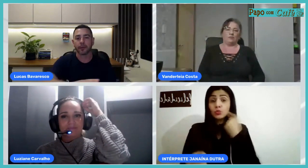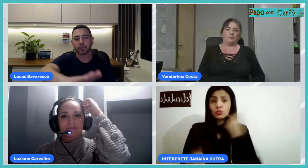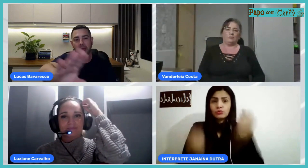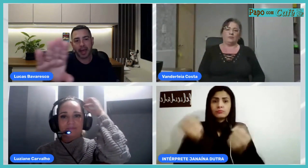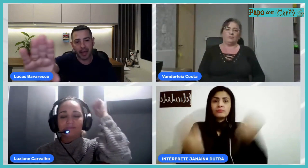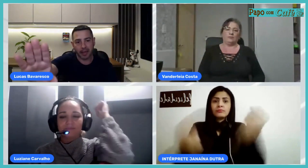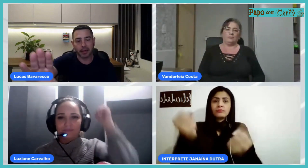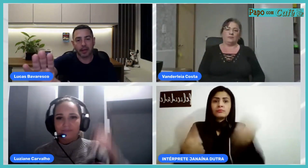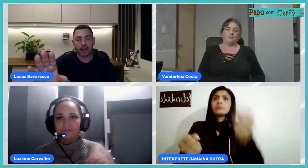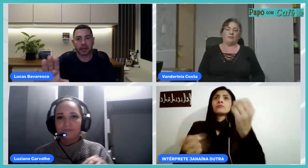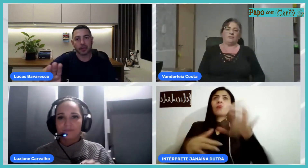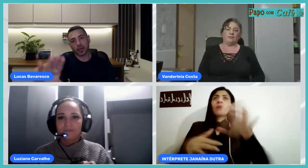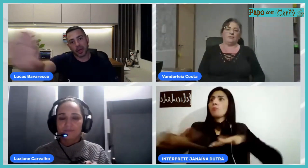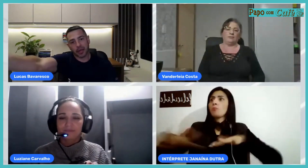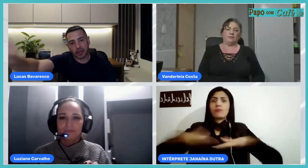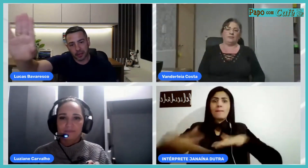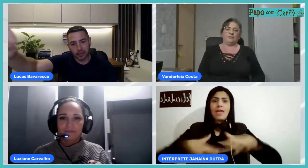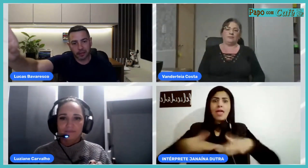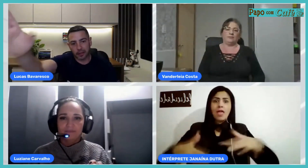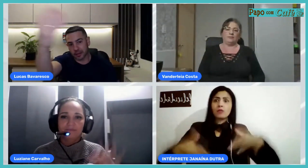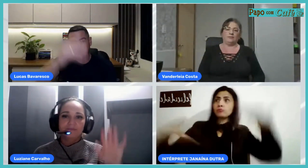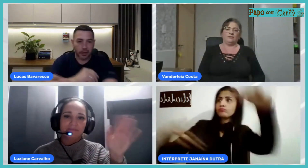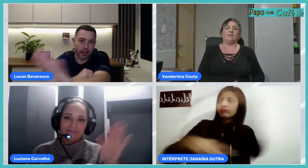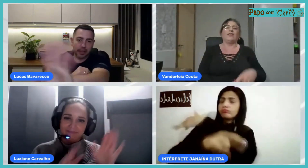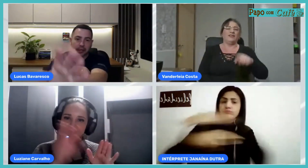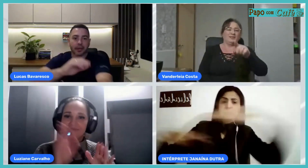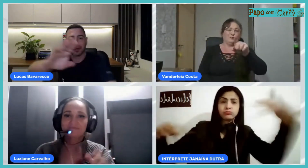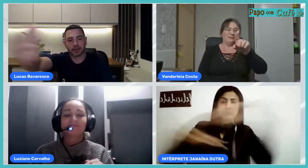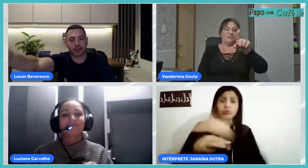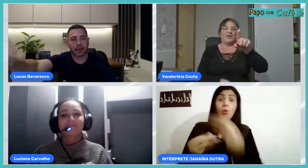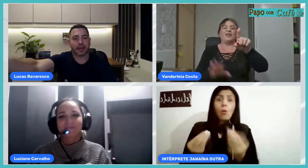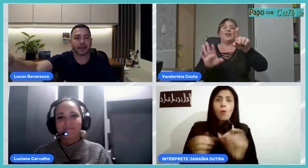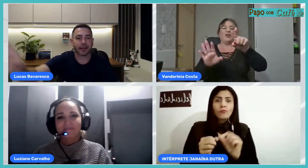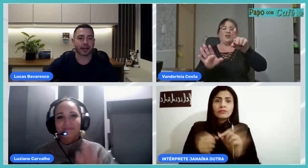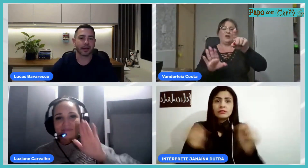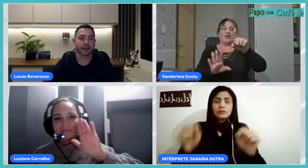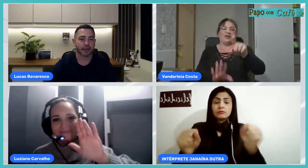movimento, é direita,